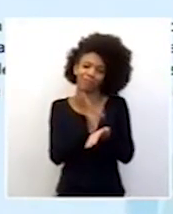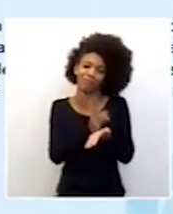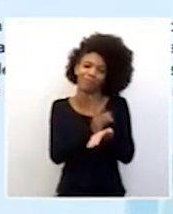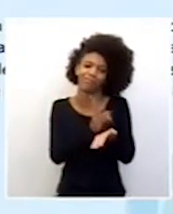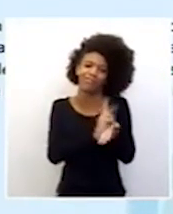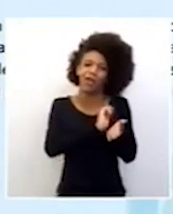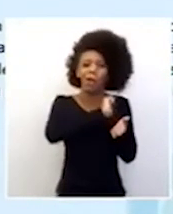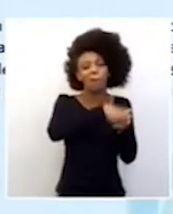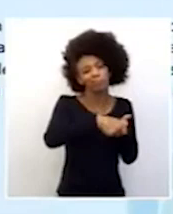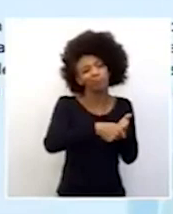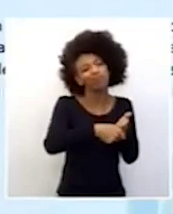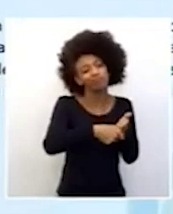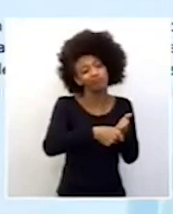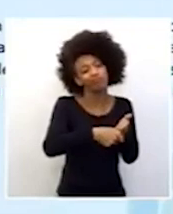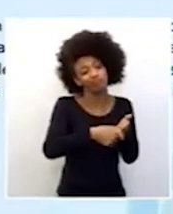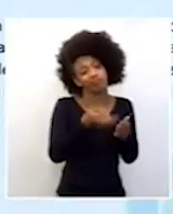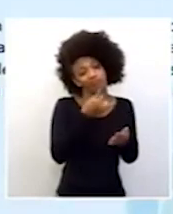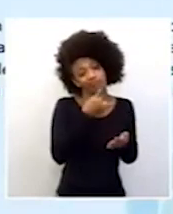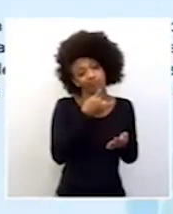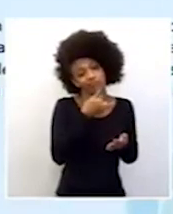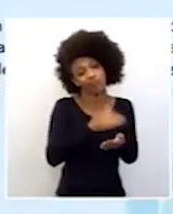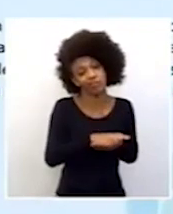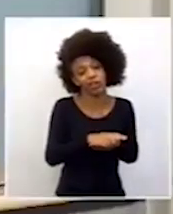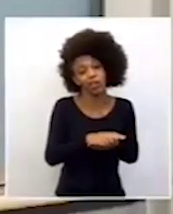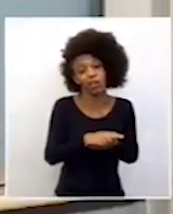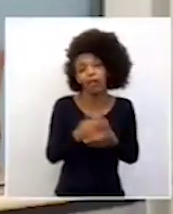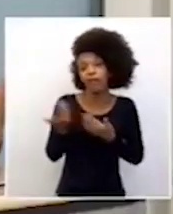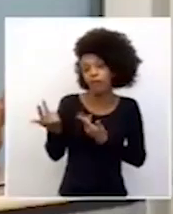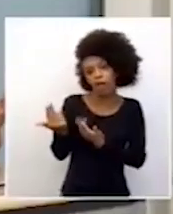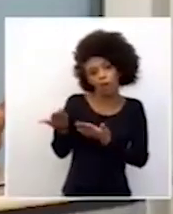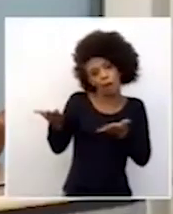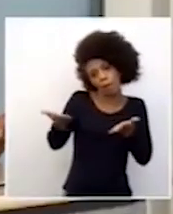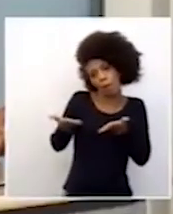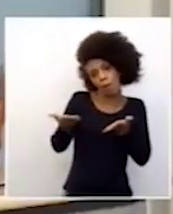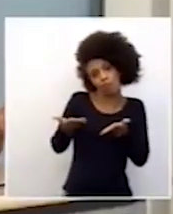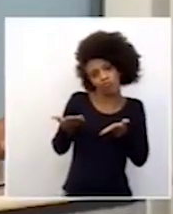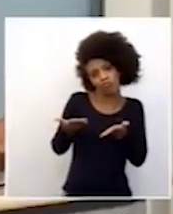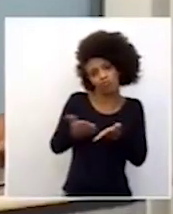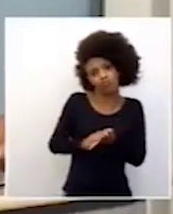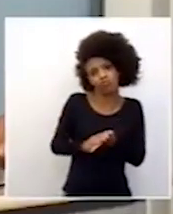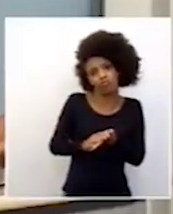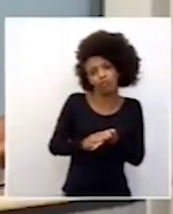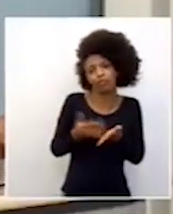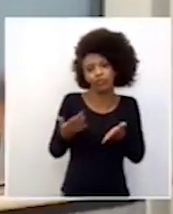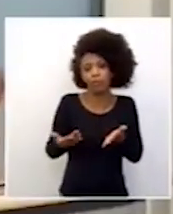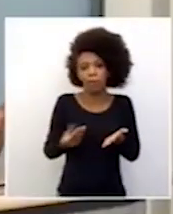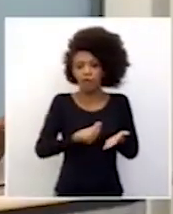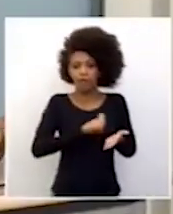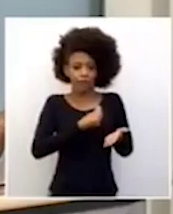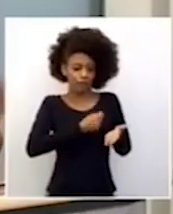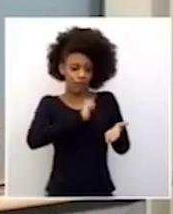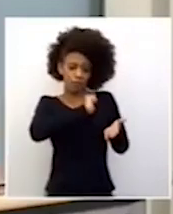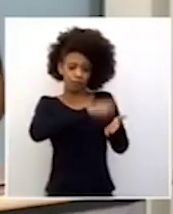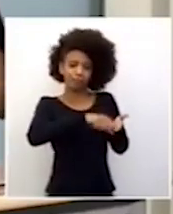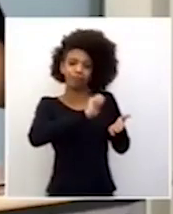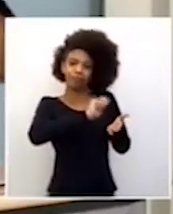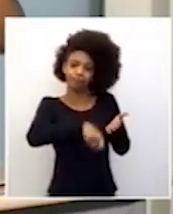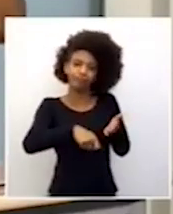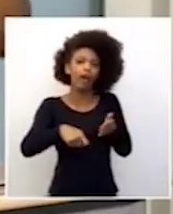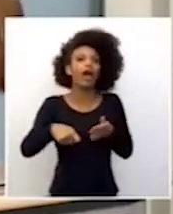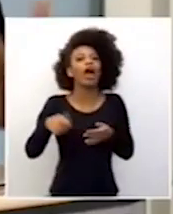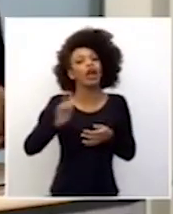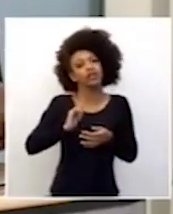escritor, infelizmente. Naquela época, assim como hoje, se a gente quiser ser escritor, infelizmente não vai conseguir, precisamos